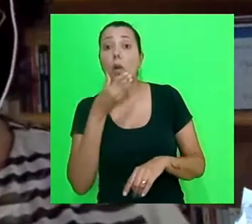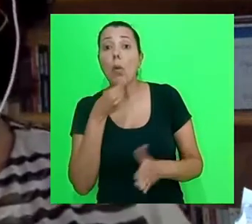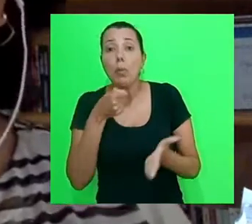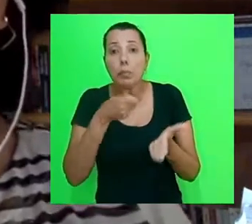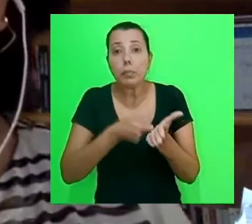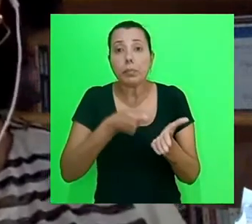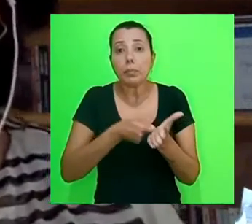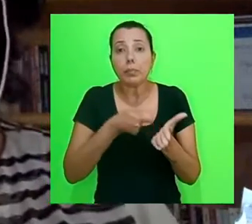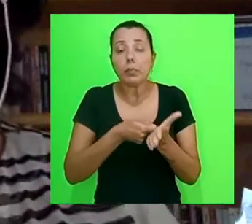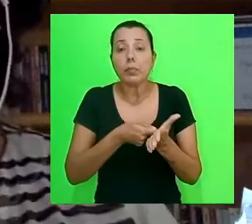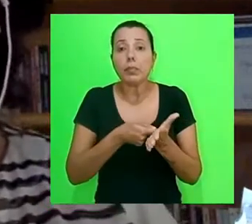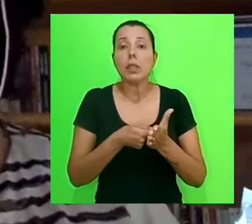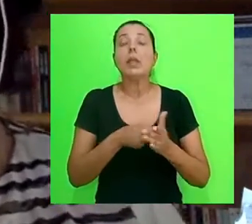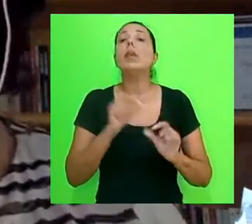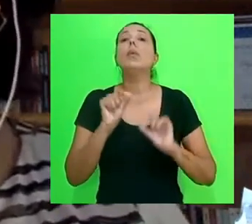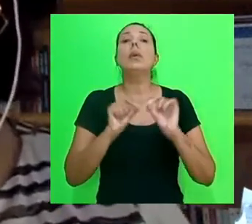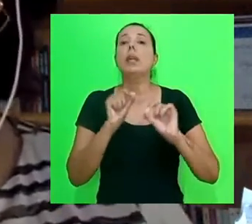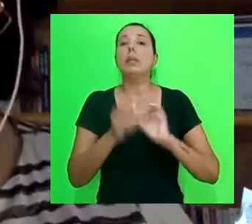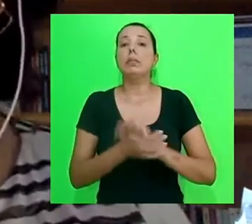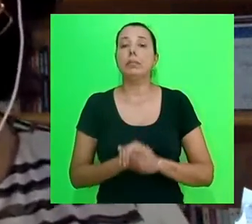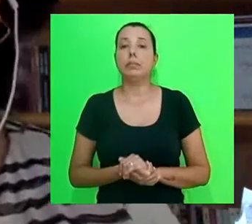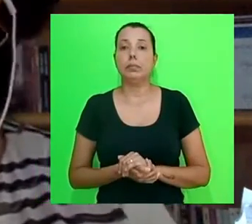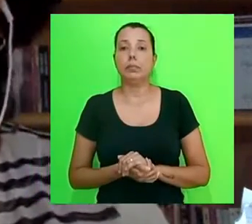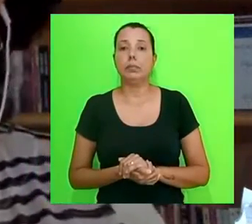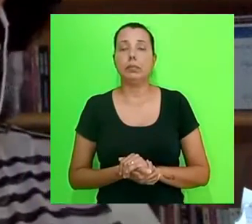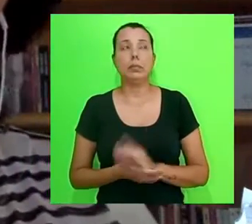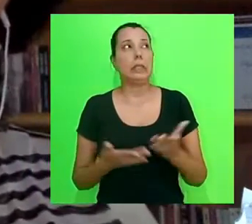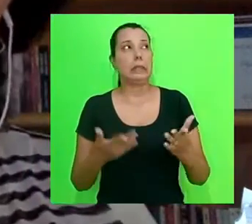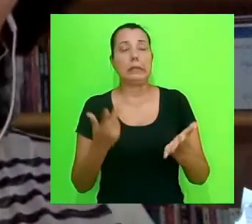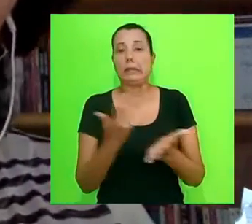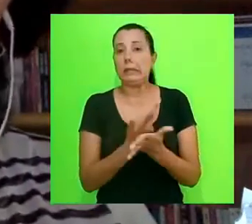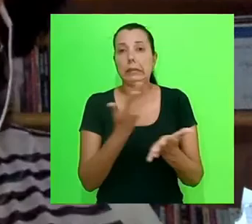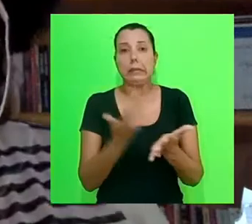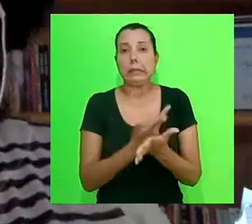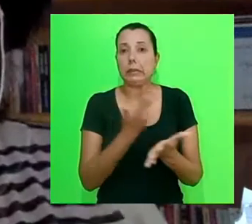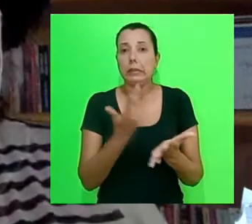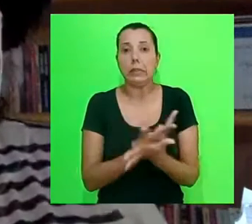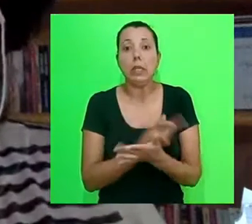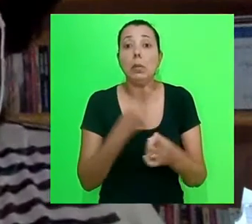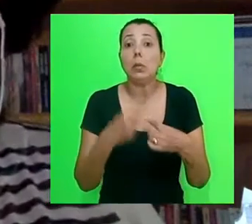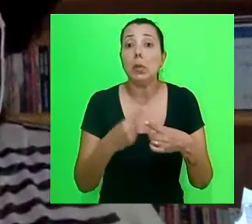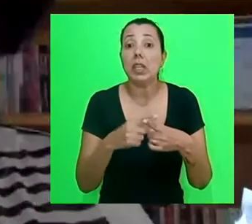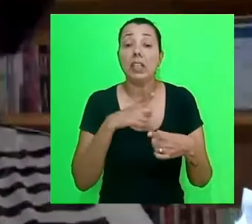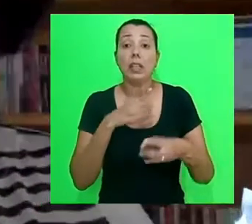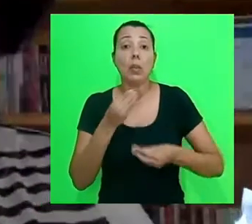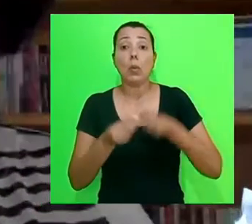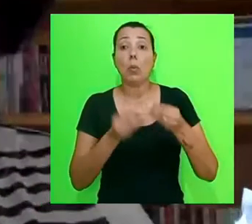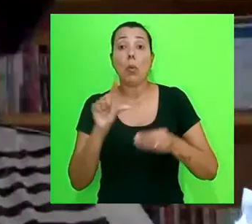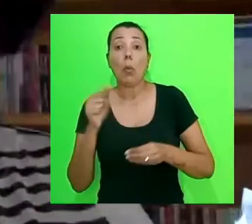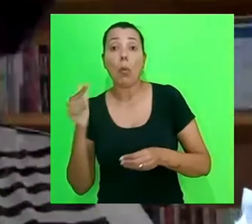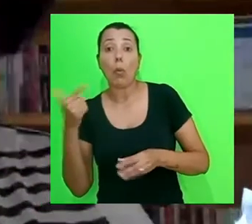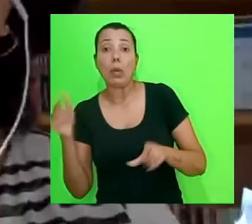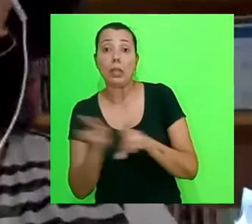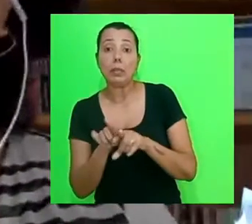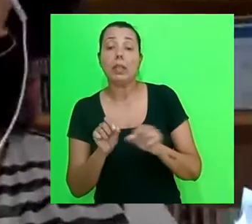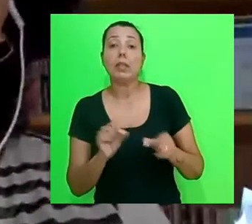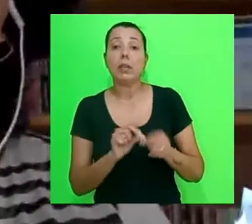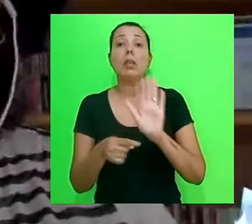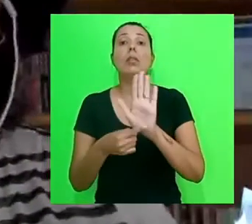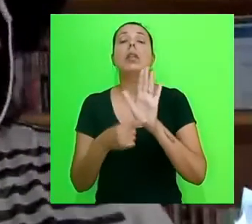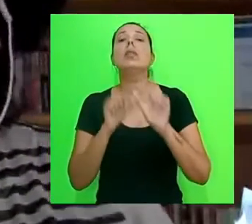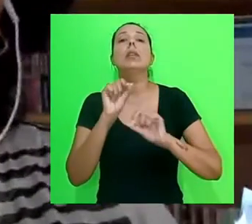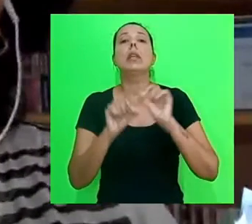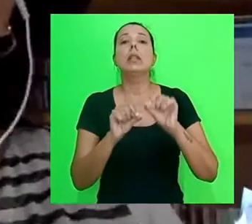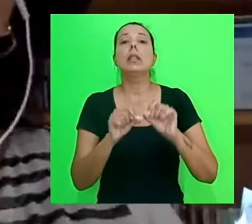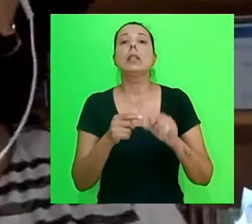questão a violência está aumentando, como você mesma, ao abrir o programa, destacou, os dados revelam que hoje nós temos um